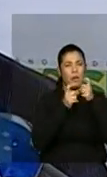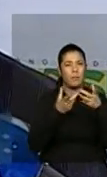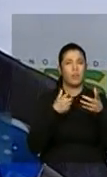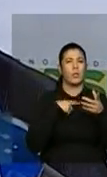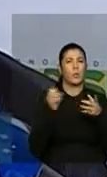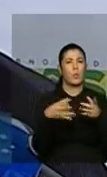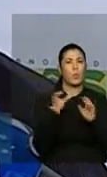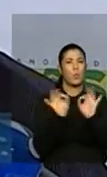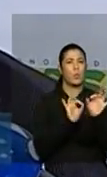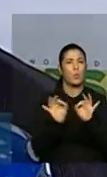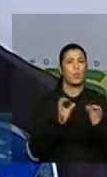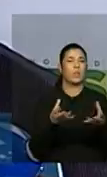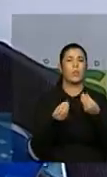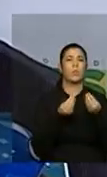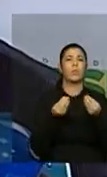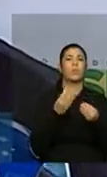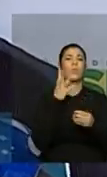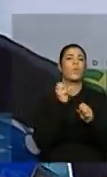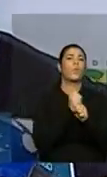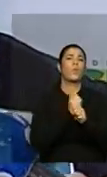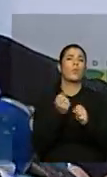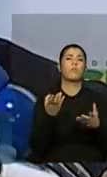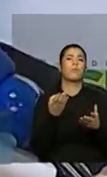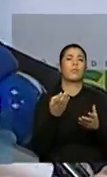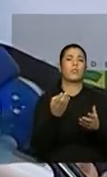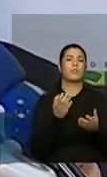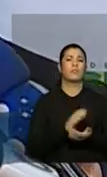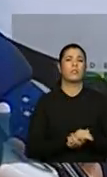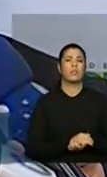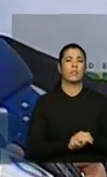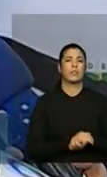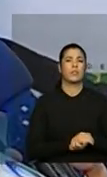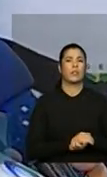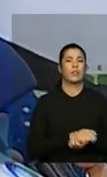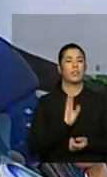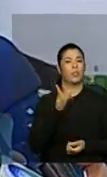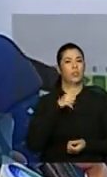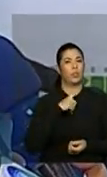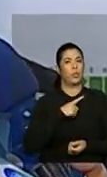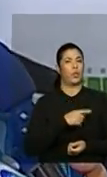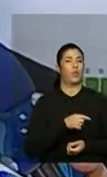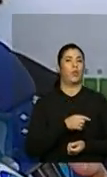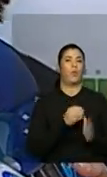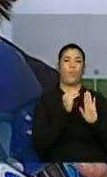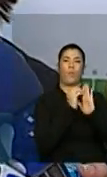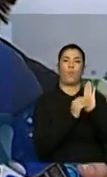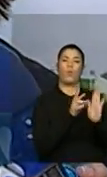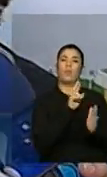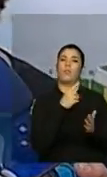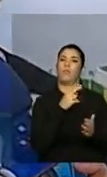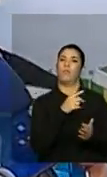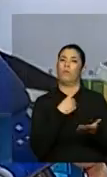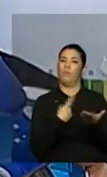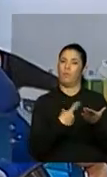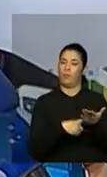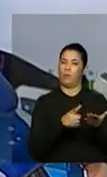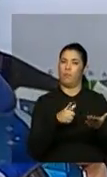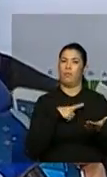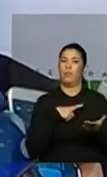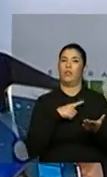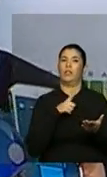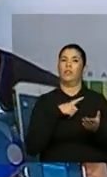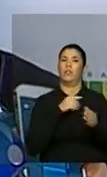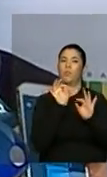plano, como foi feito há 4 anos com o Brasil Sem Miséria? Olha, a nossa agenda estratégica, ela está mantida. A gente está fechando o ciclo do